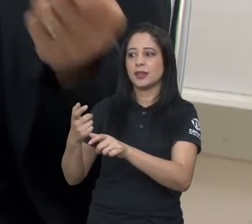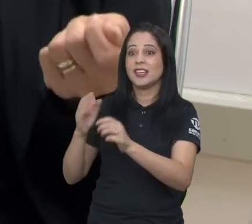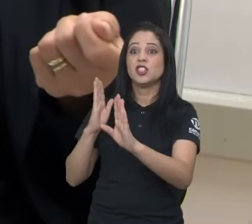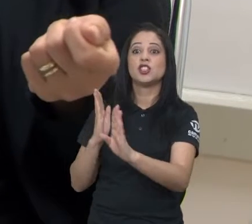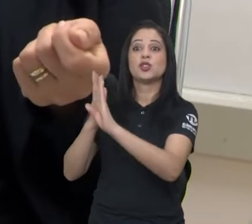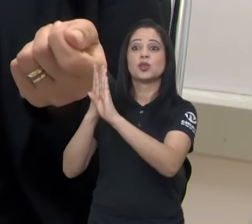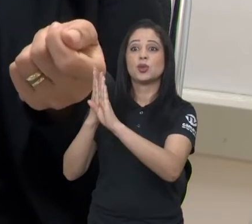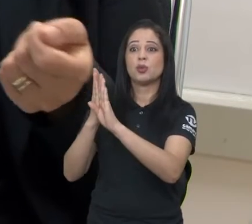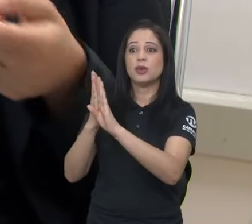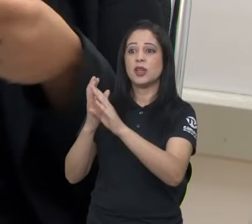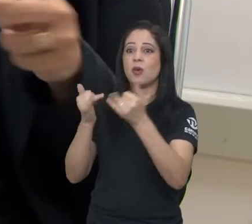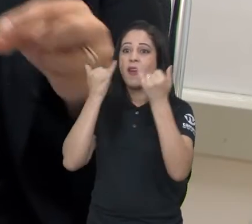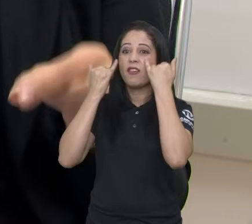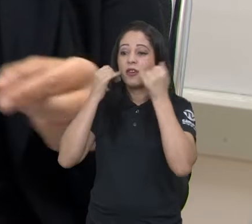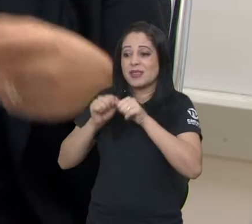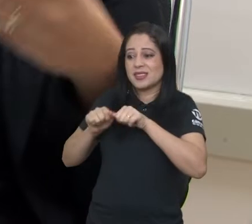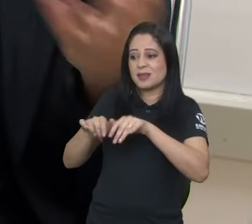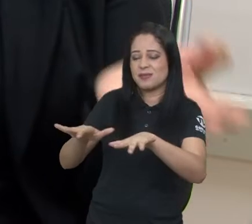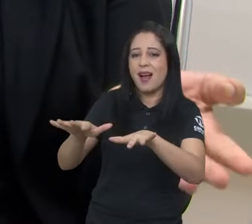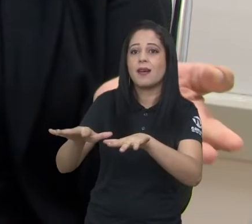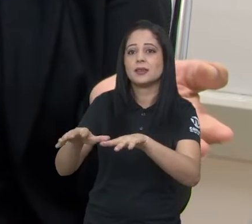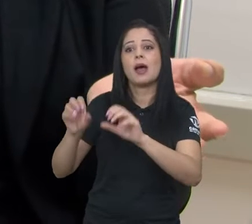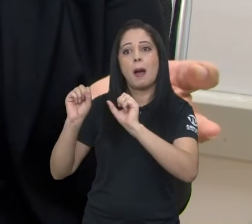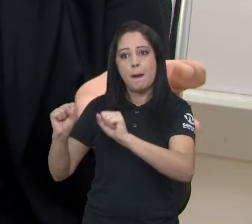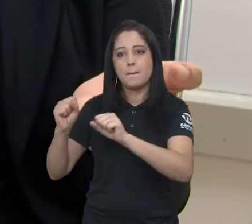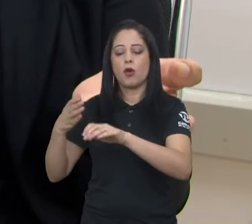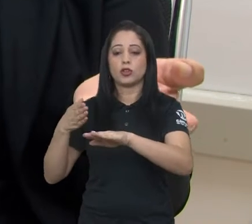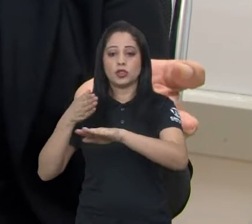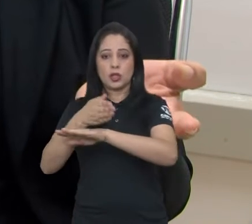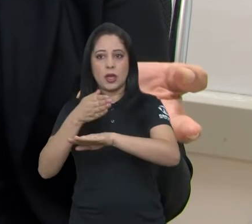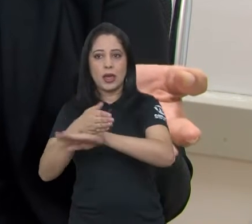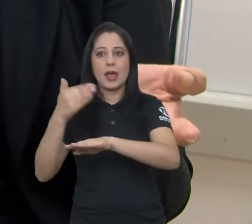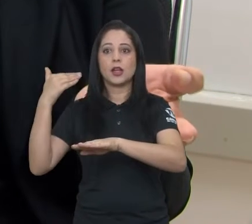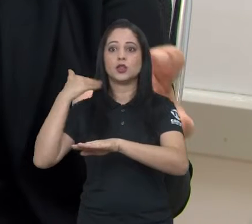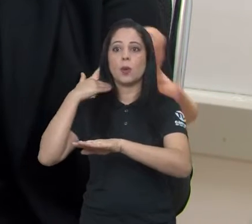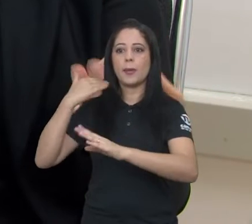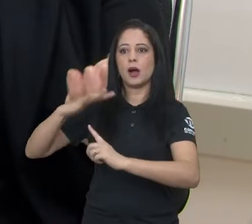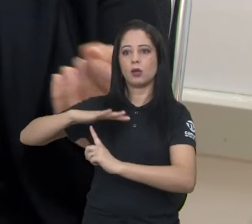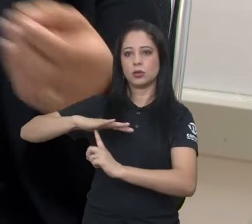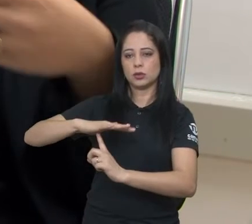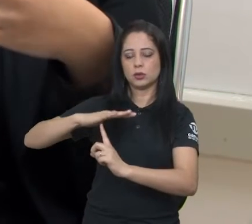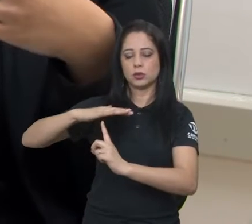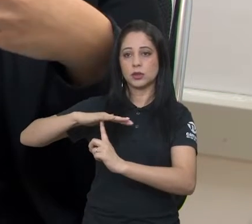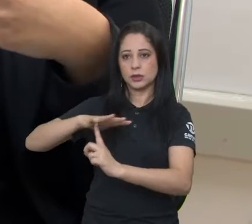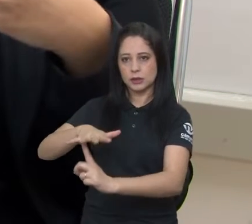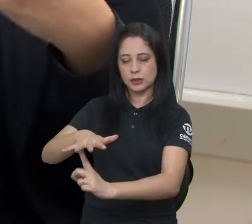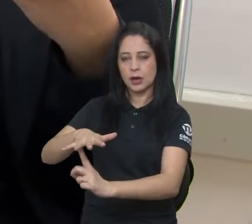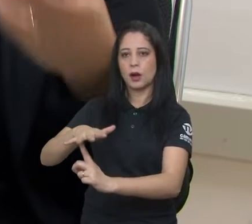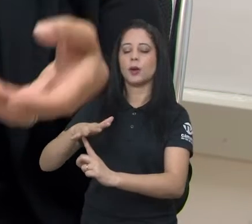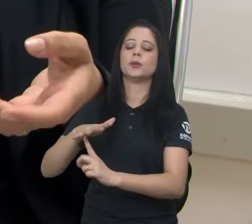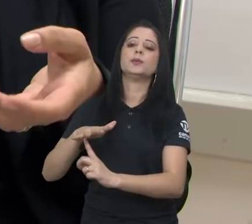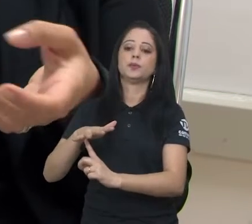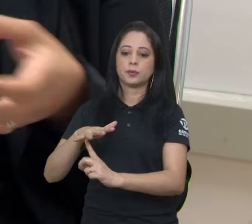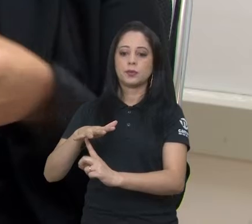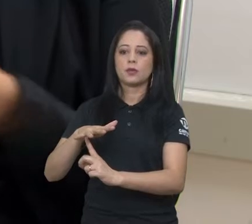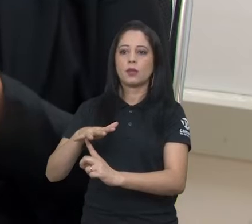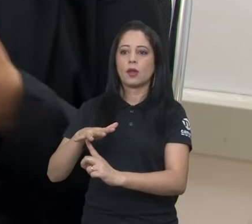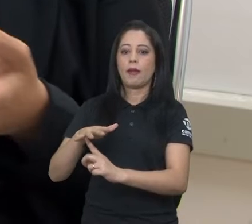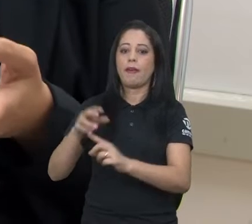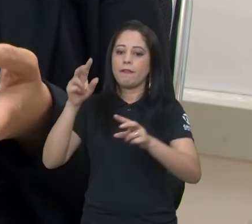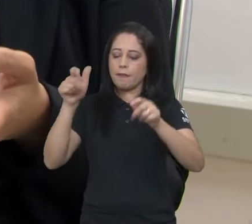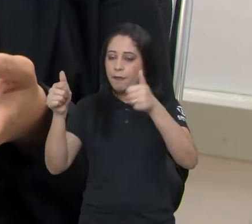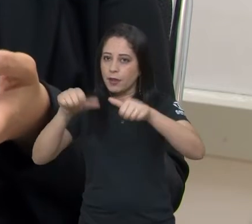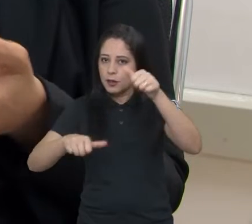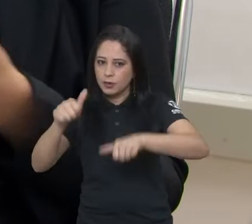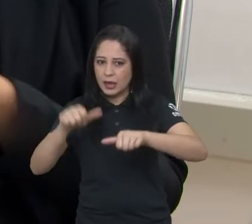realmente teve os dados vazados, ela pode consultar o Registrato, que é um site do Banco Central, para verificar se por acaso teve a contratação